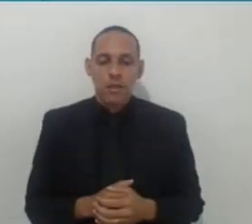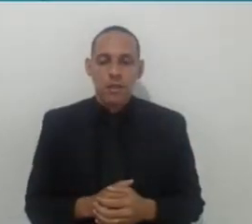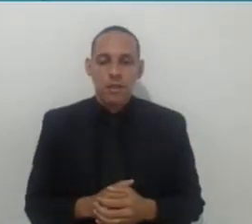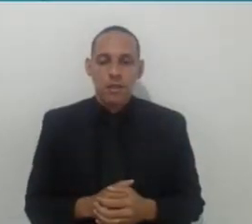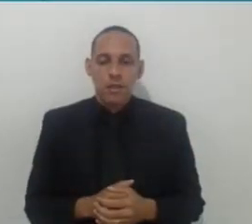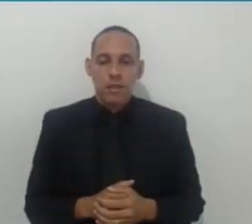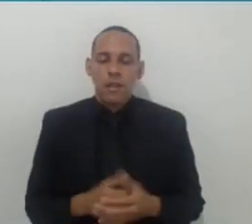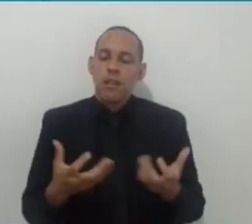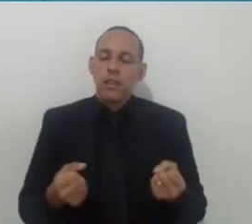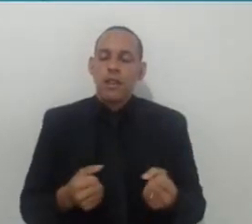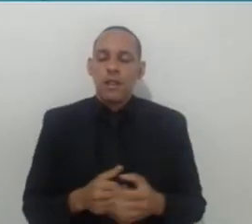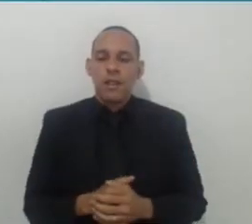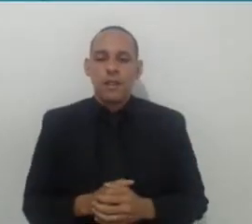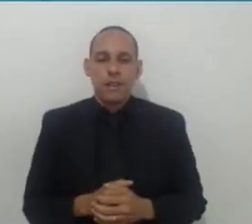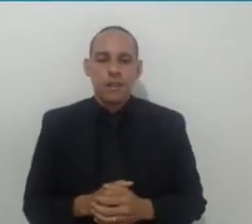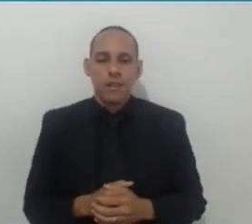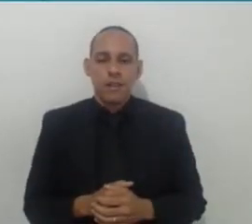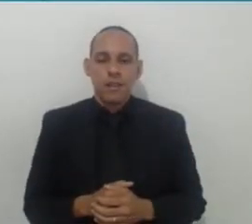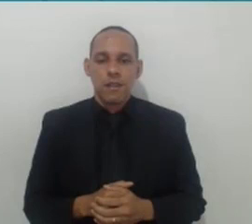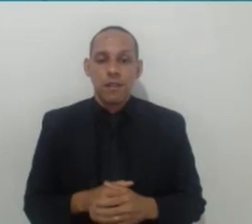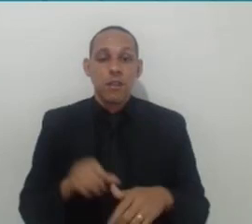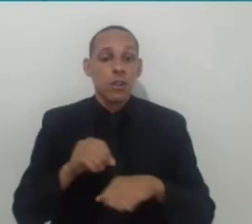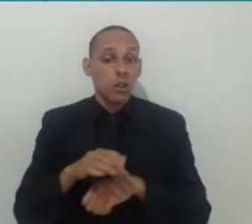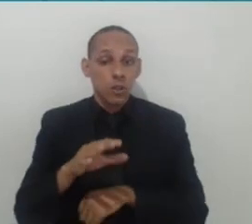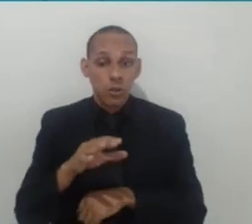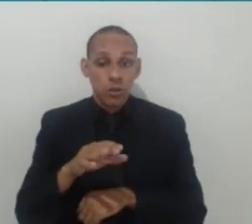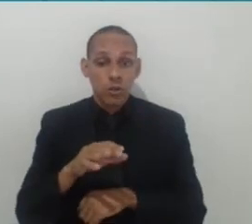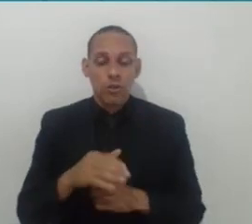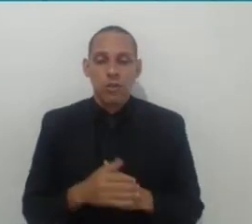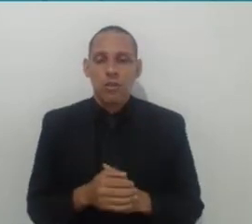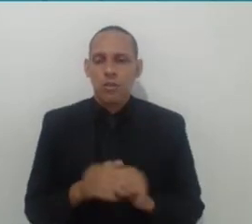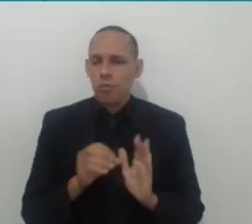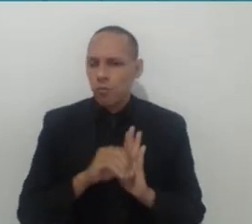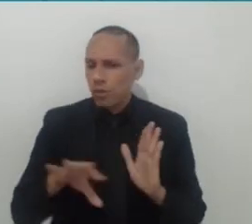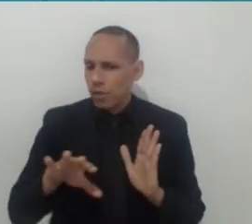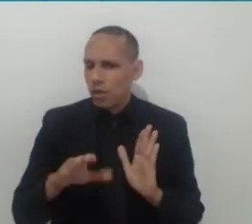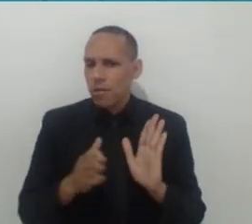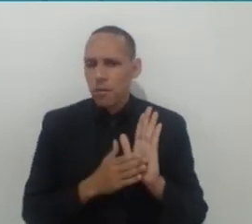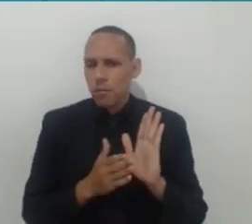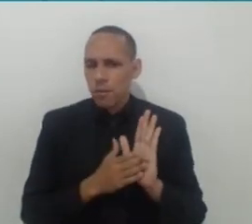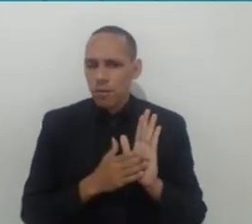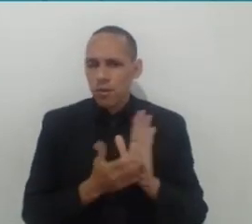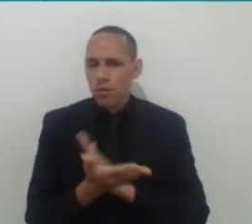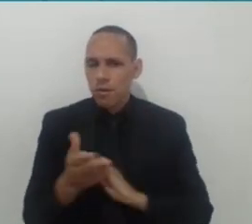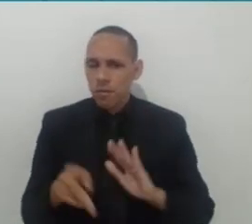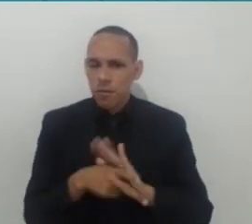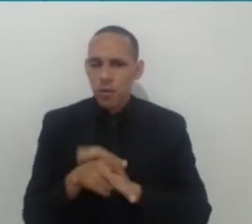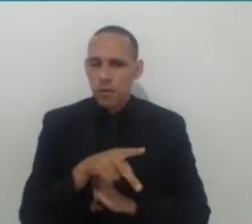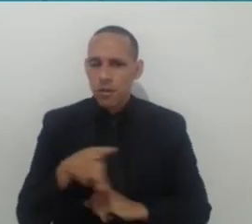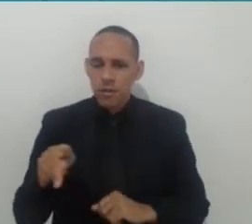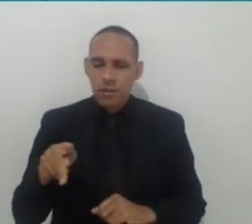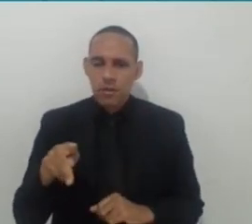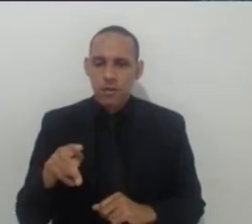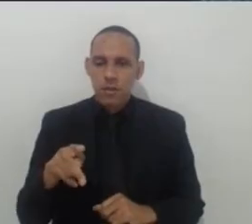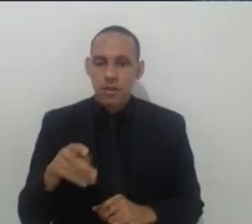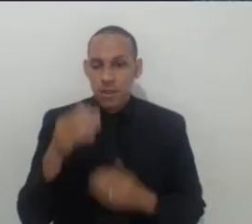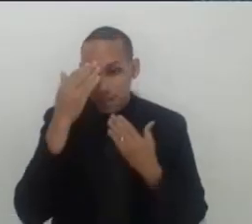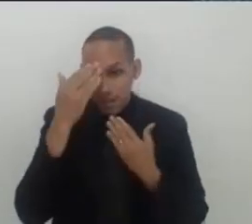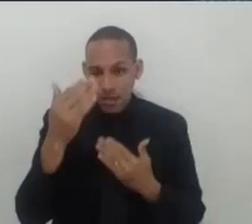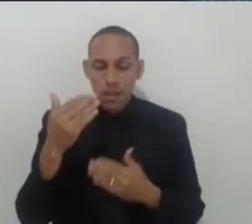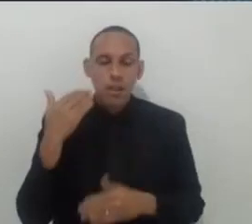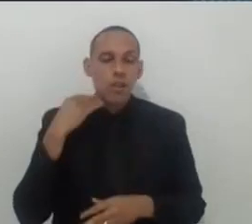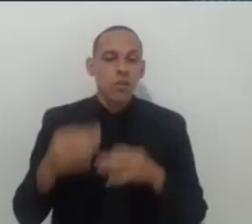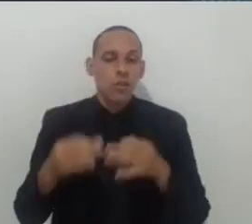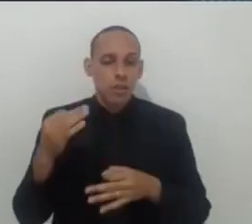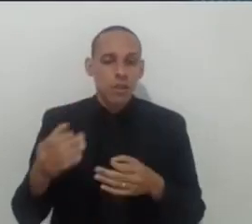Concordamos. Sugestões para indicações e propostas da presidência, agradecimento à juíza convocada, Ana